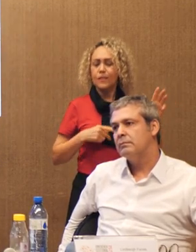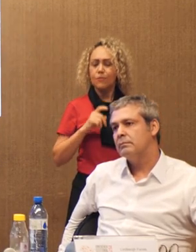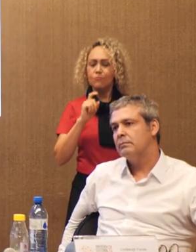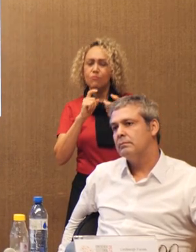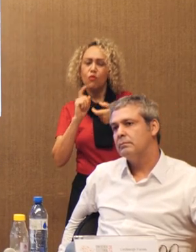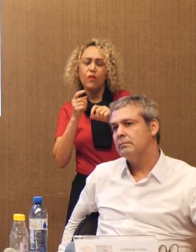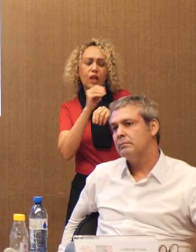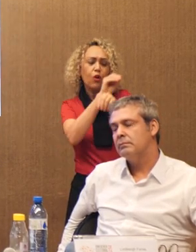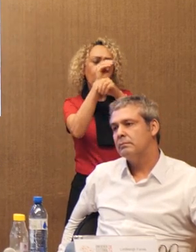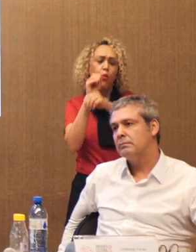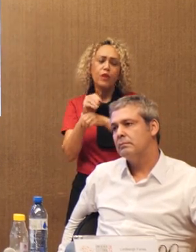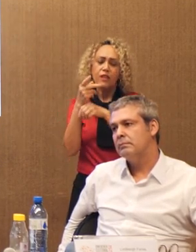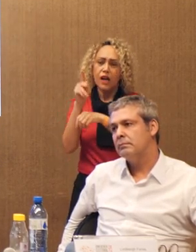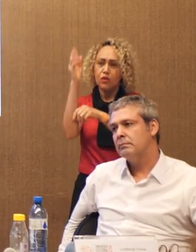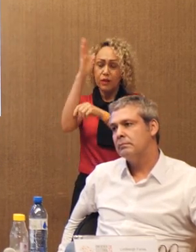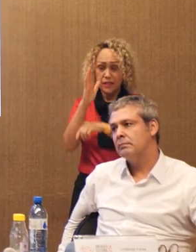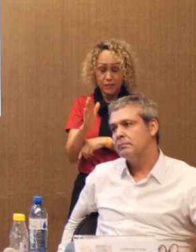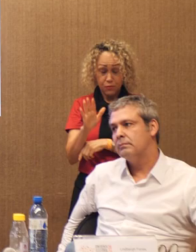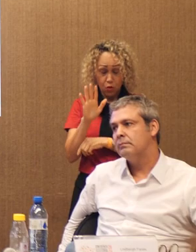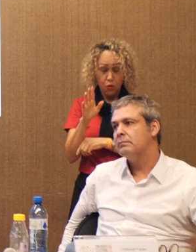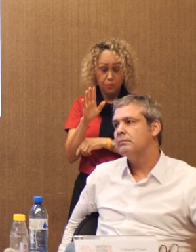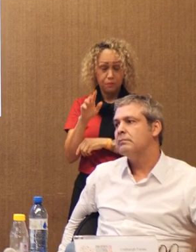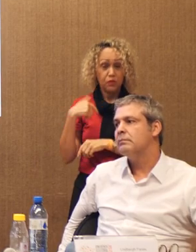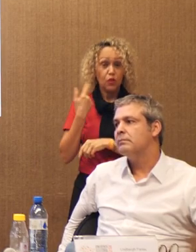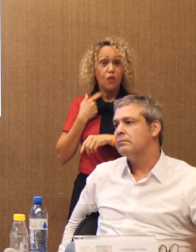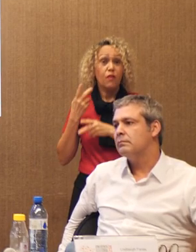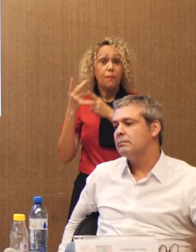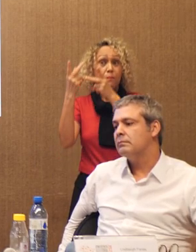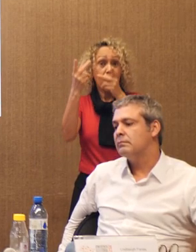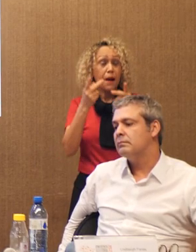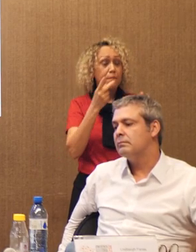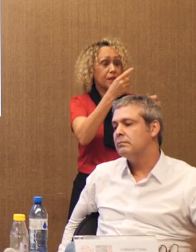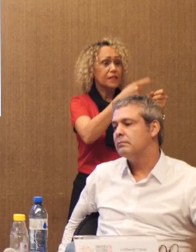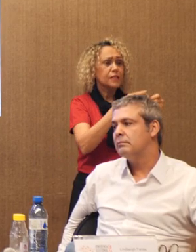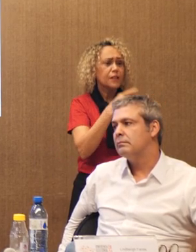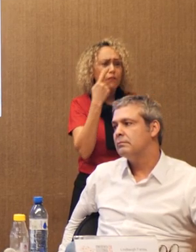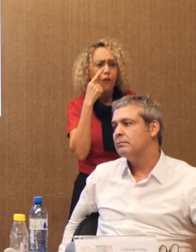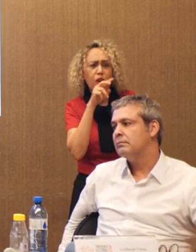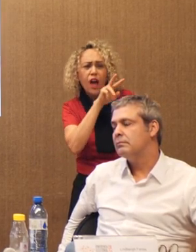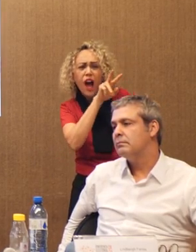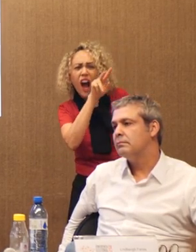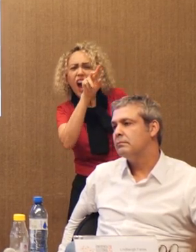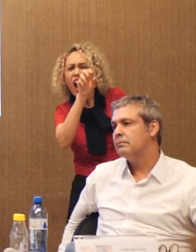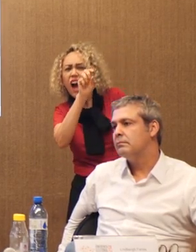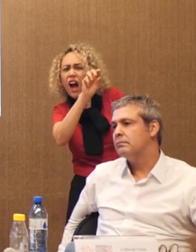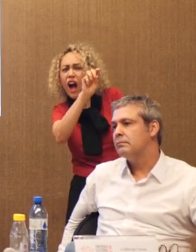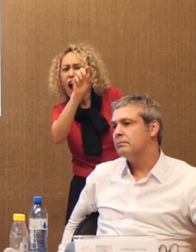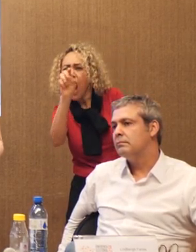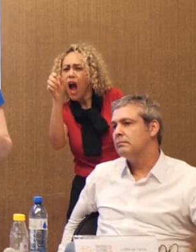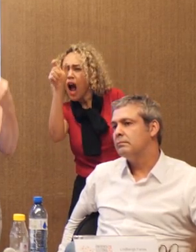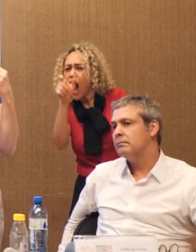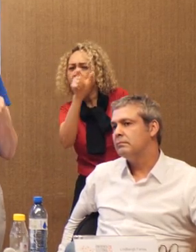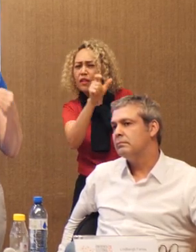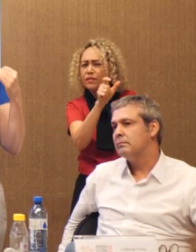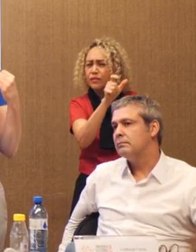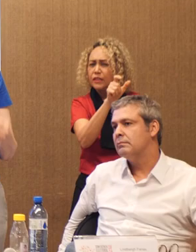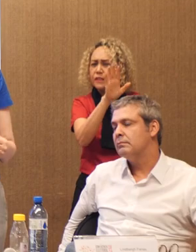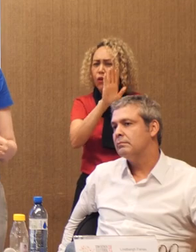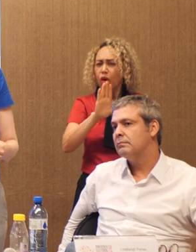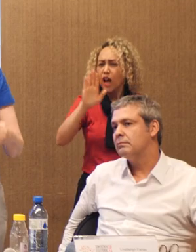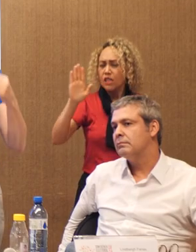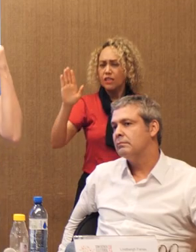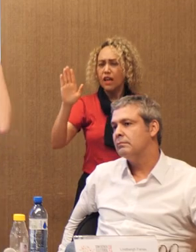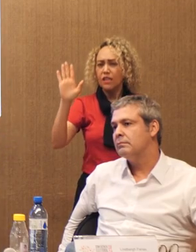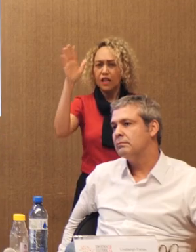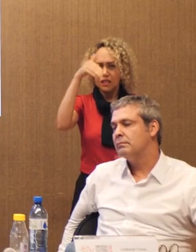companheiro e companheiro candidato e candidata nas eleições. Por isso, as eleições são um